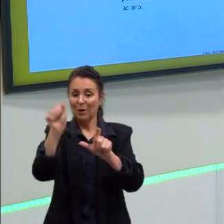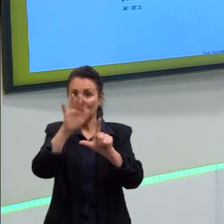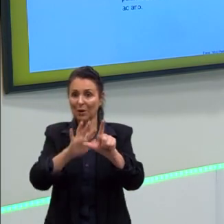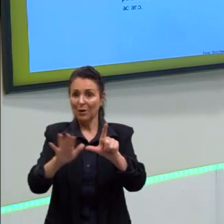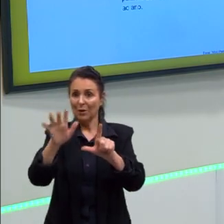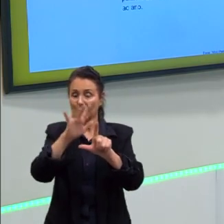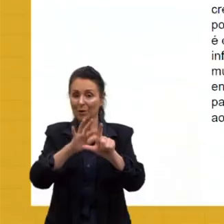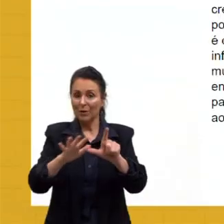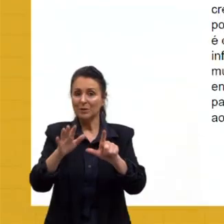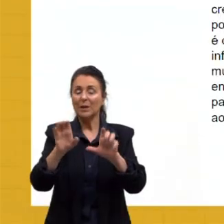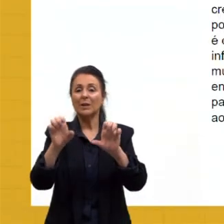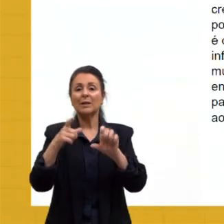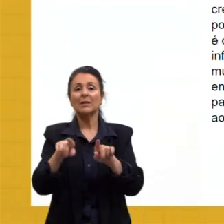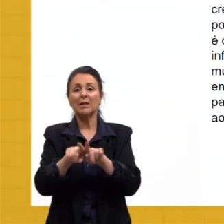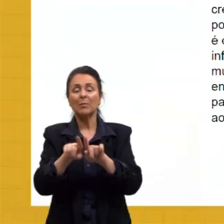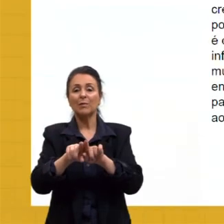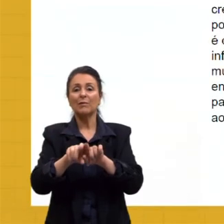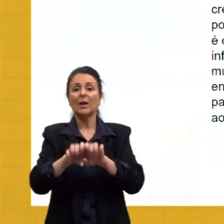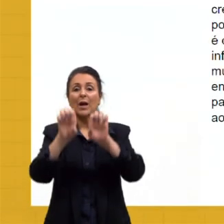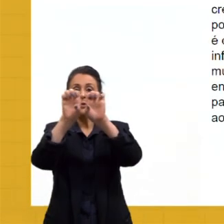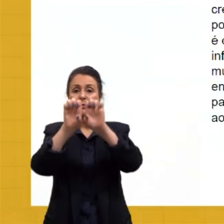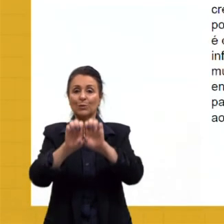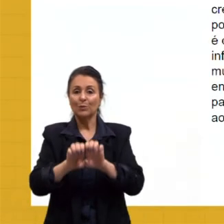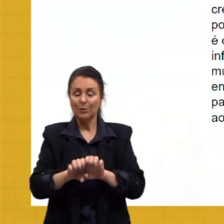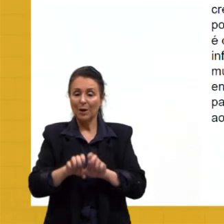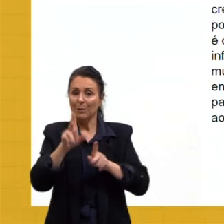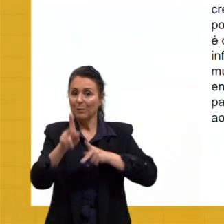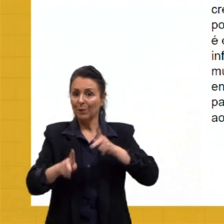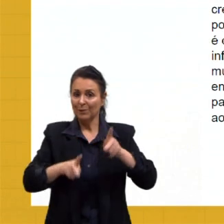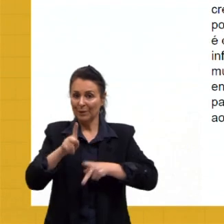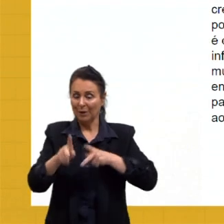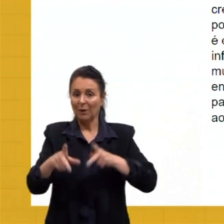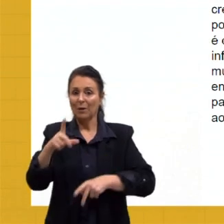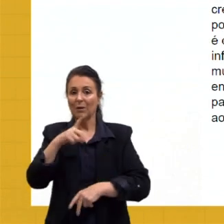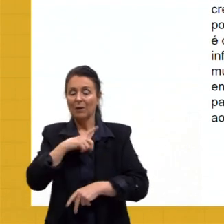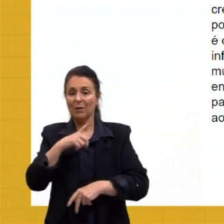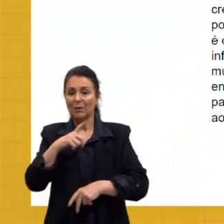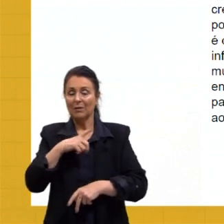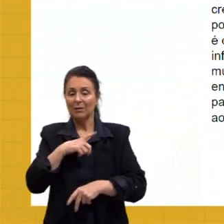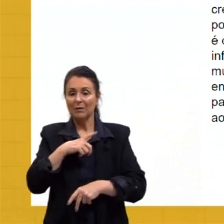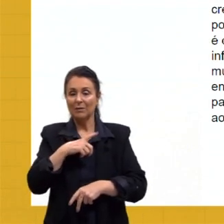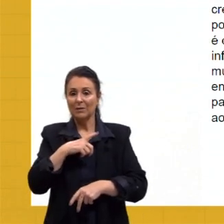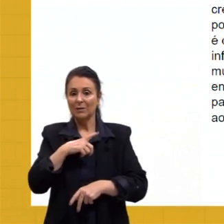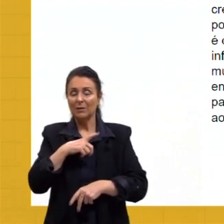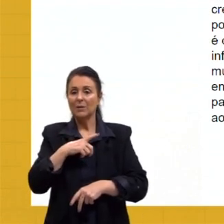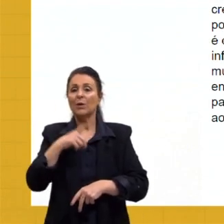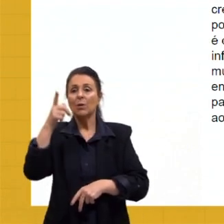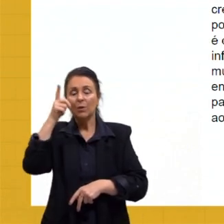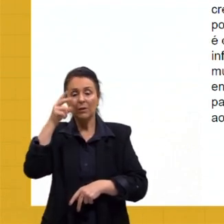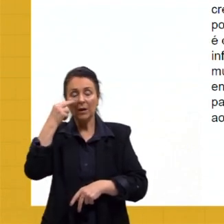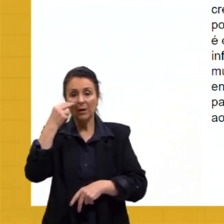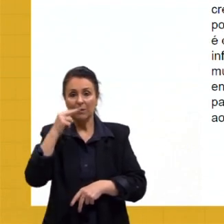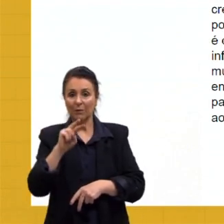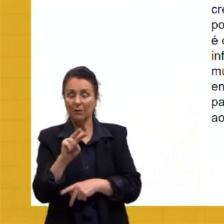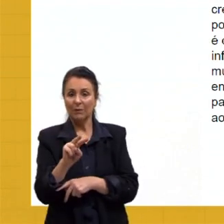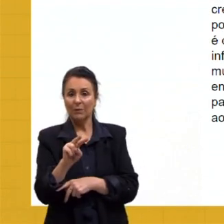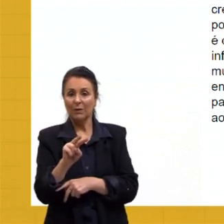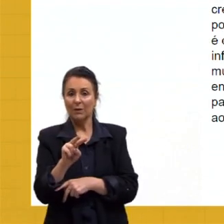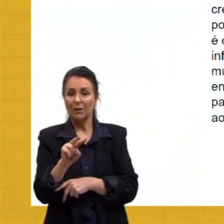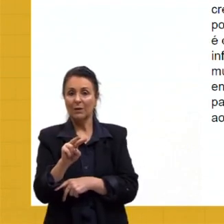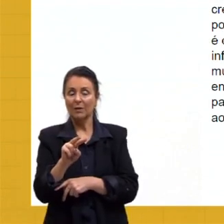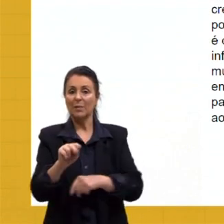as as nossas estruturas e populacionais tá então tem o que tem a tu consegue fazer as a